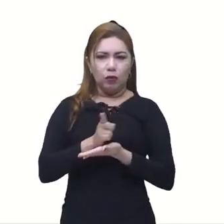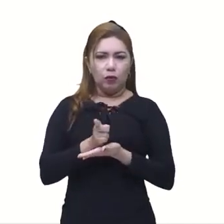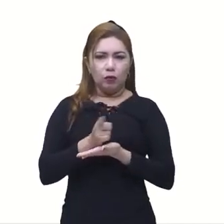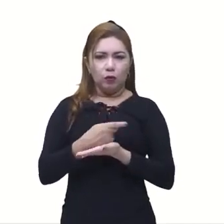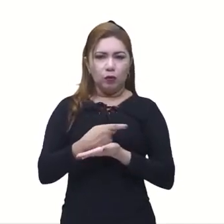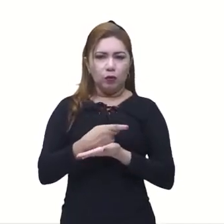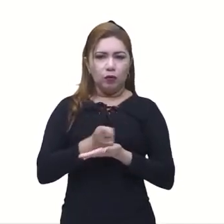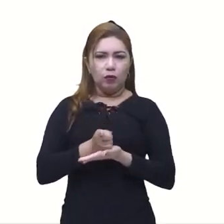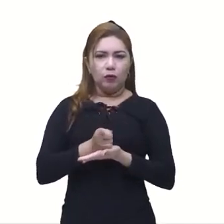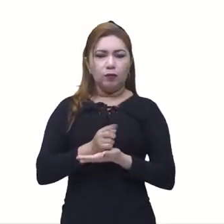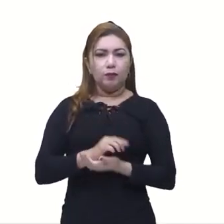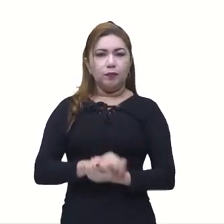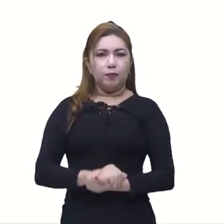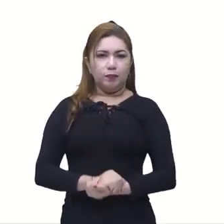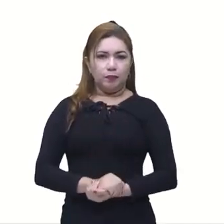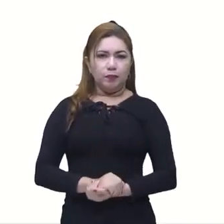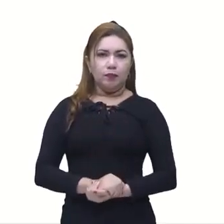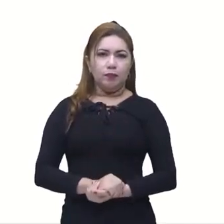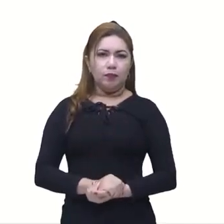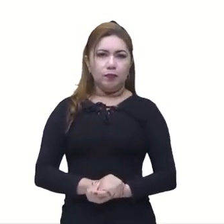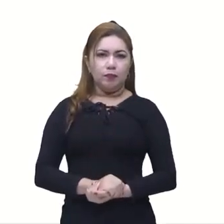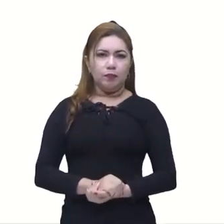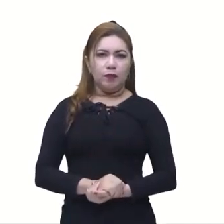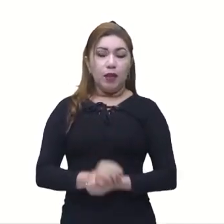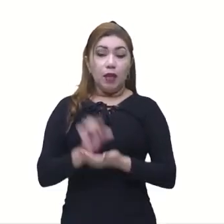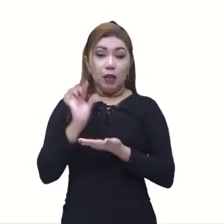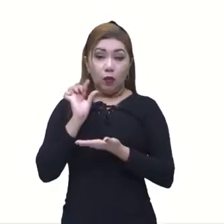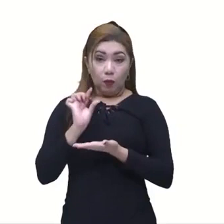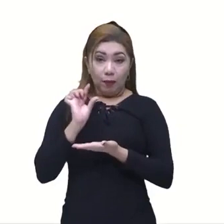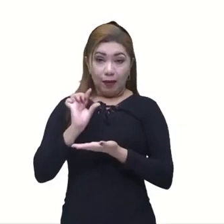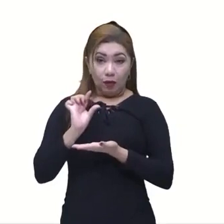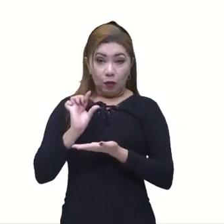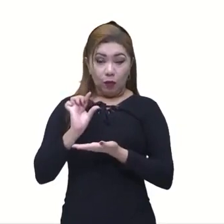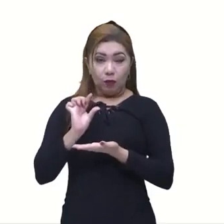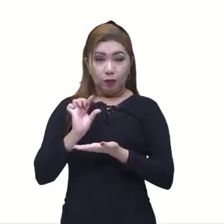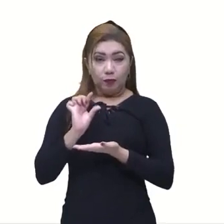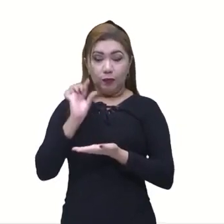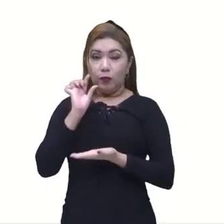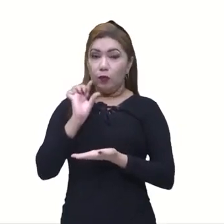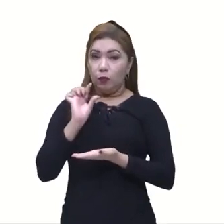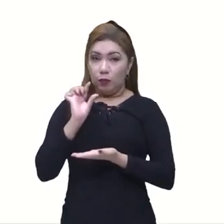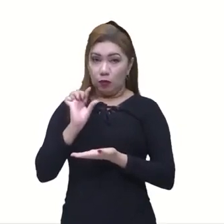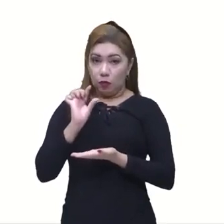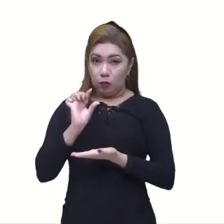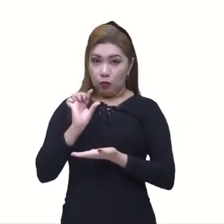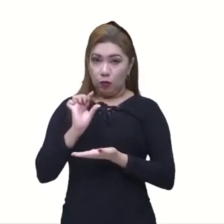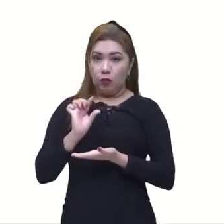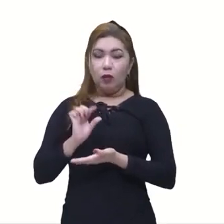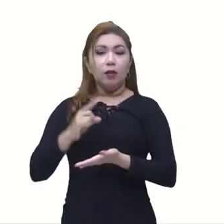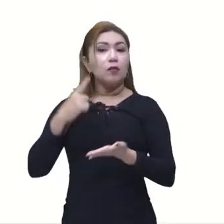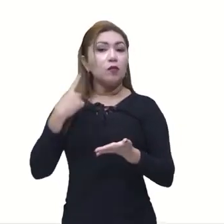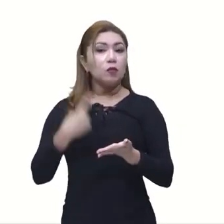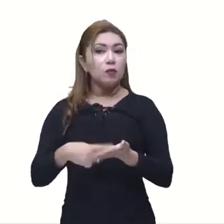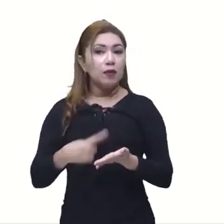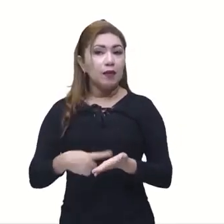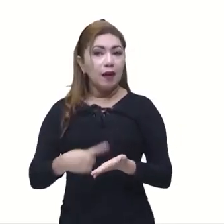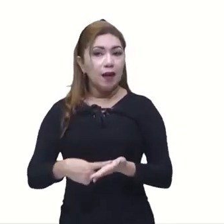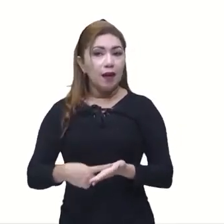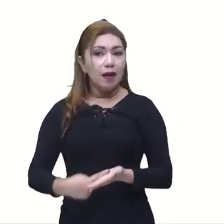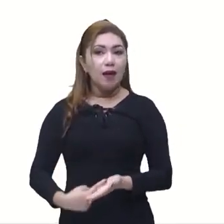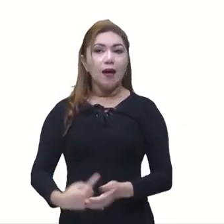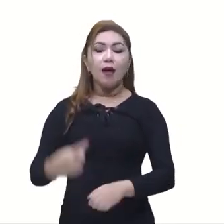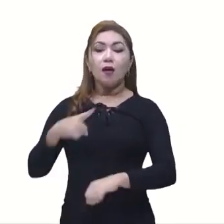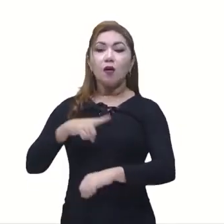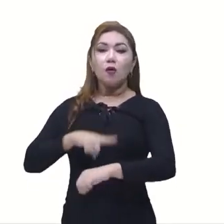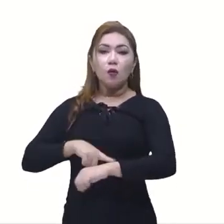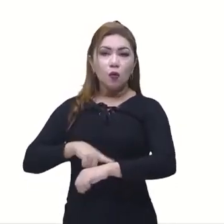dos ponteiros é o menor, é esse aqui. Esse ponteiro vai indicar as horas. Estou colocando ele de preto